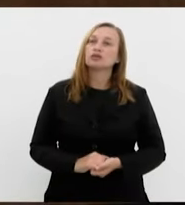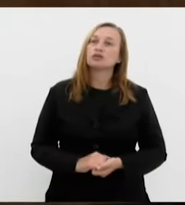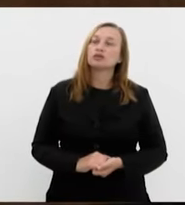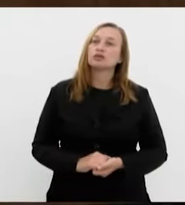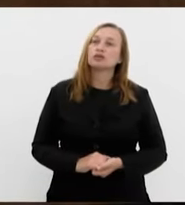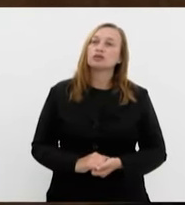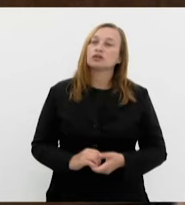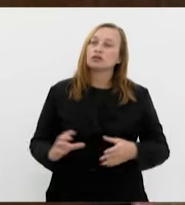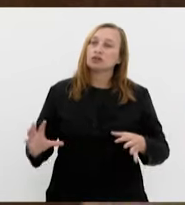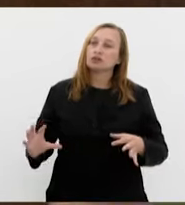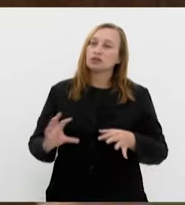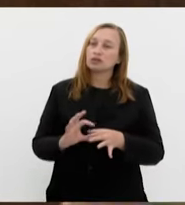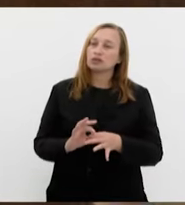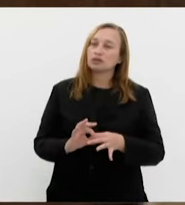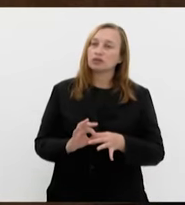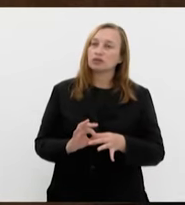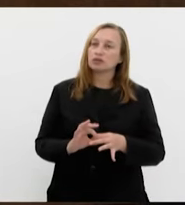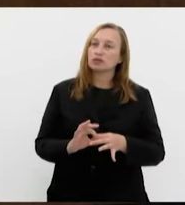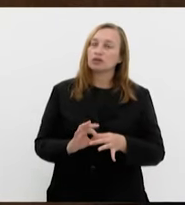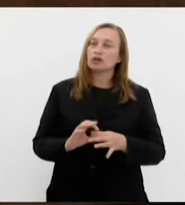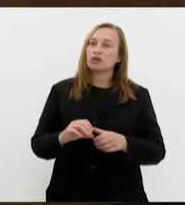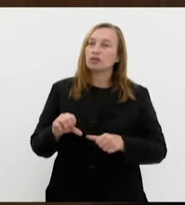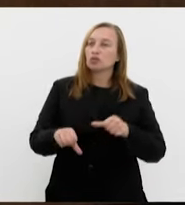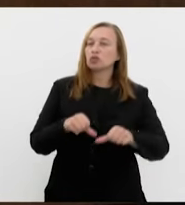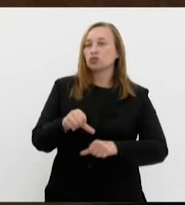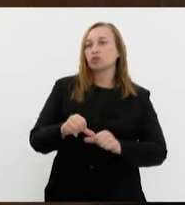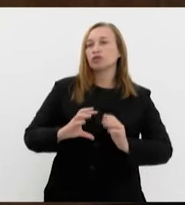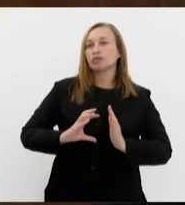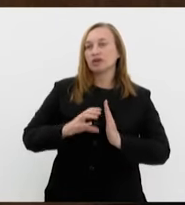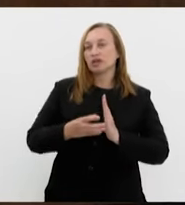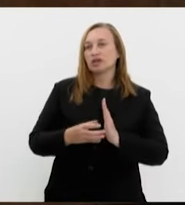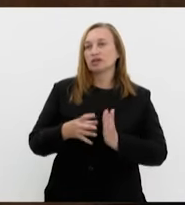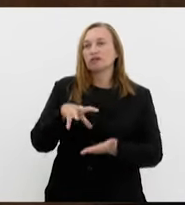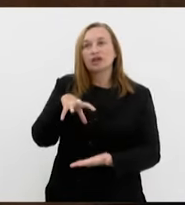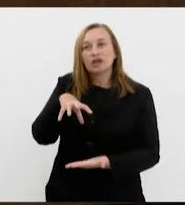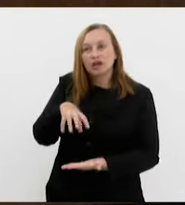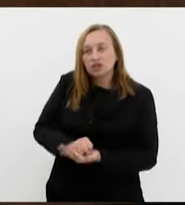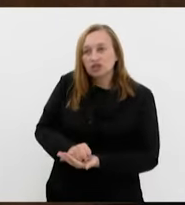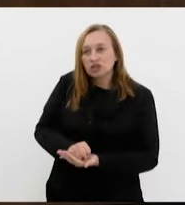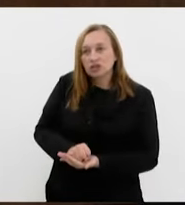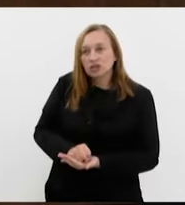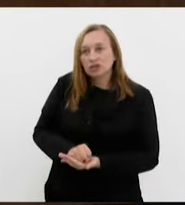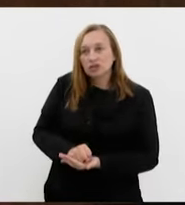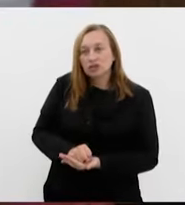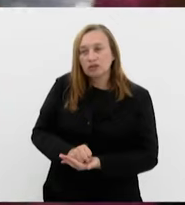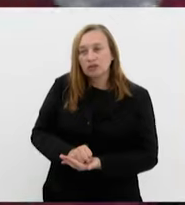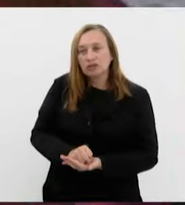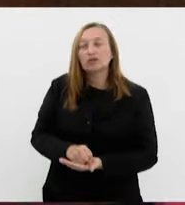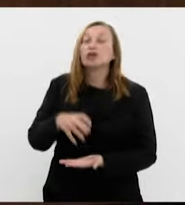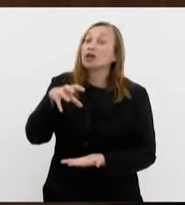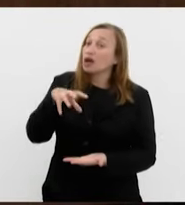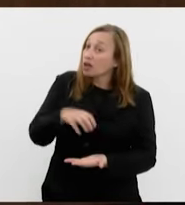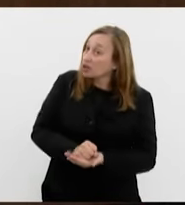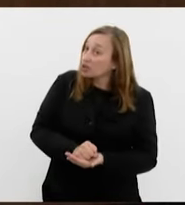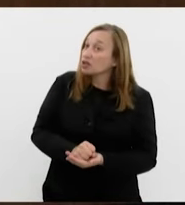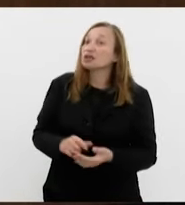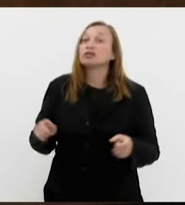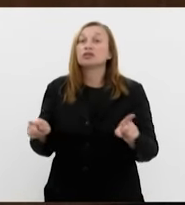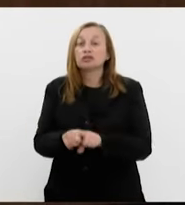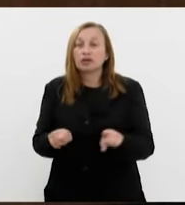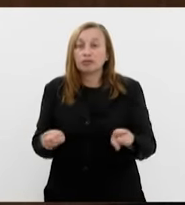filiou ao nosso partido. Fica isso registrado, e registrado